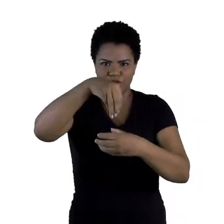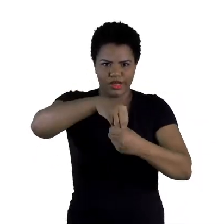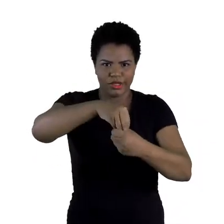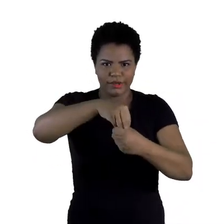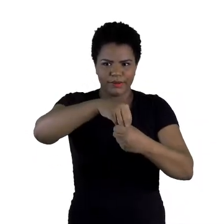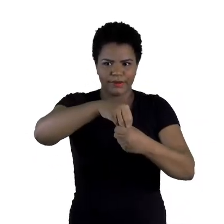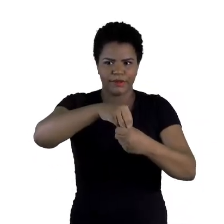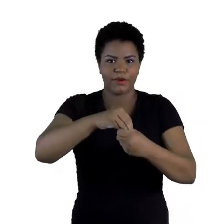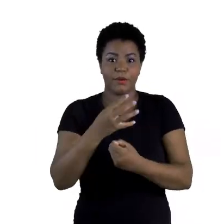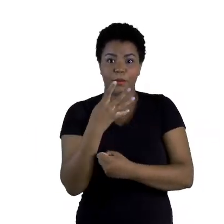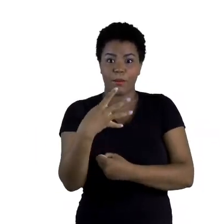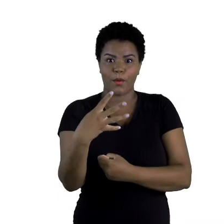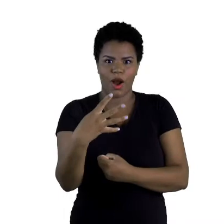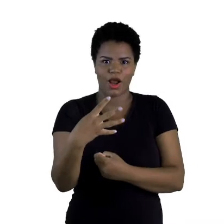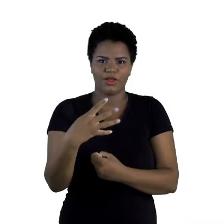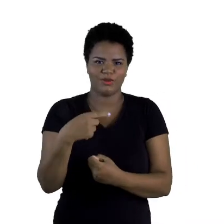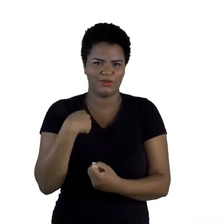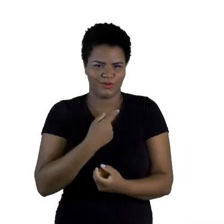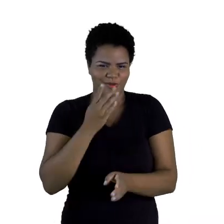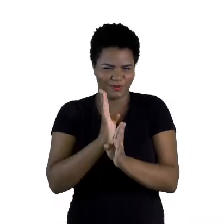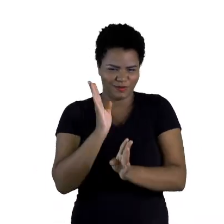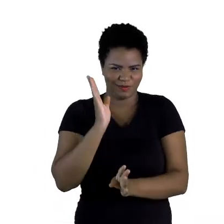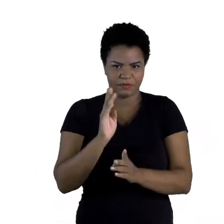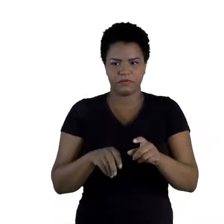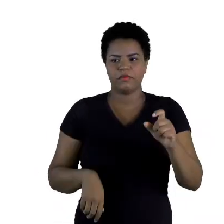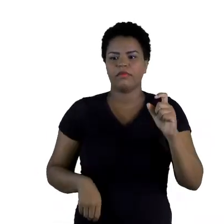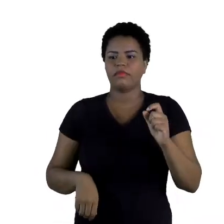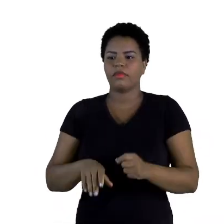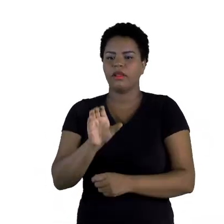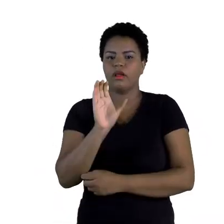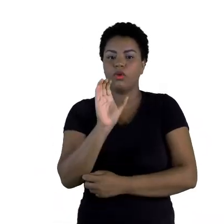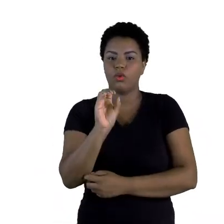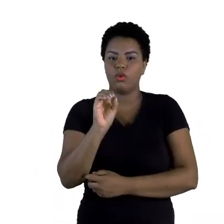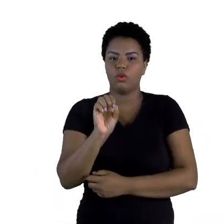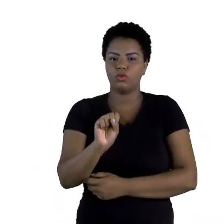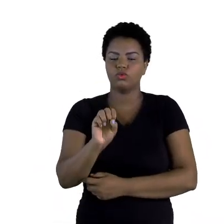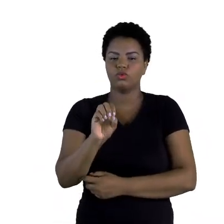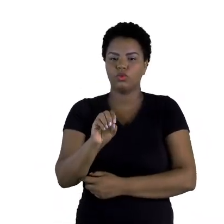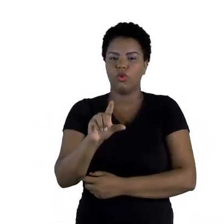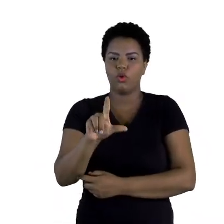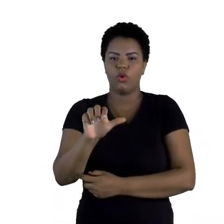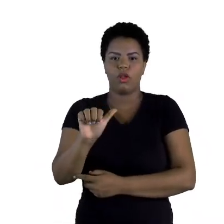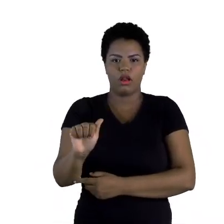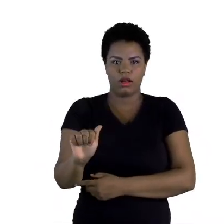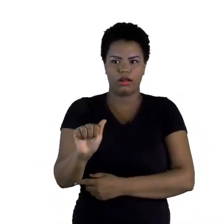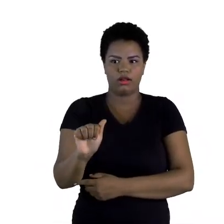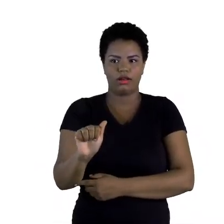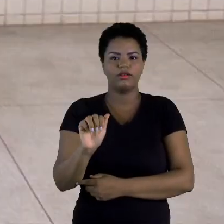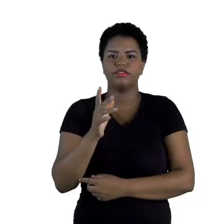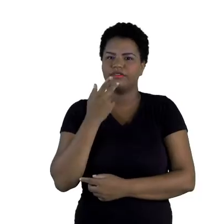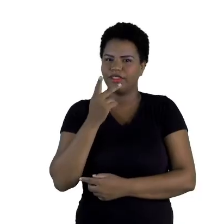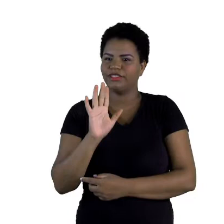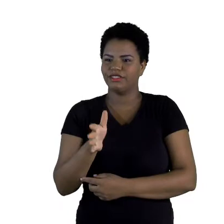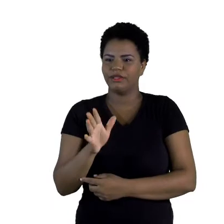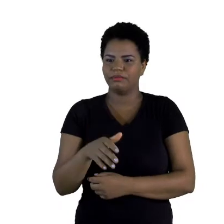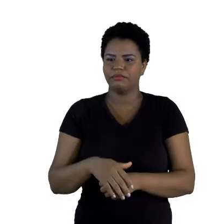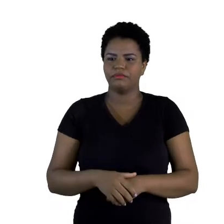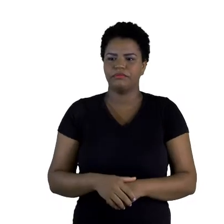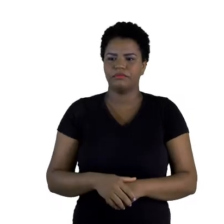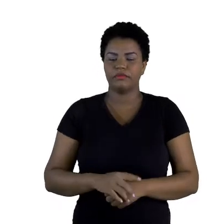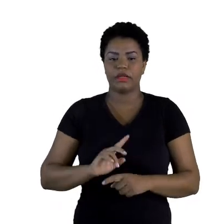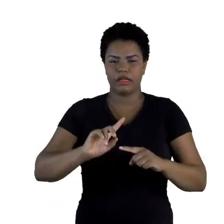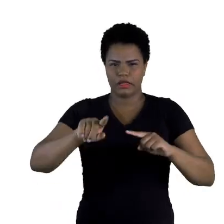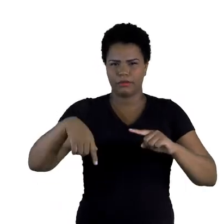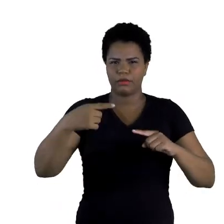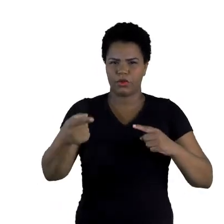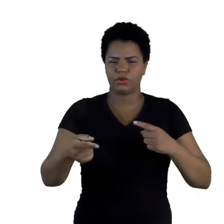Mas nós descobrimos. Na primeira parte, nós temos a palavra consola, que eu já falei o que que é. Logo depois de consola,